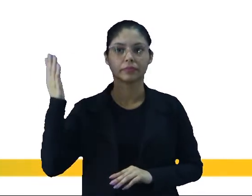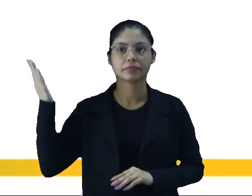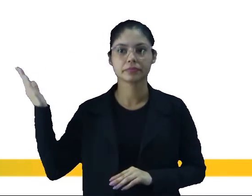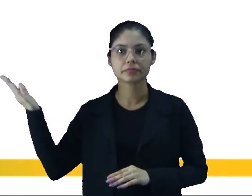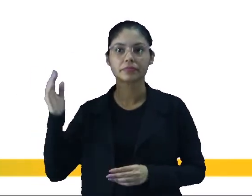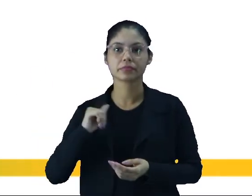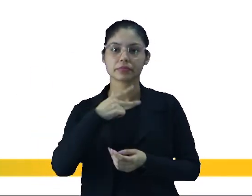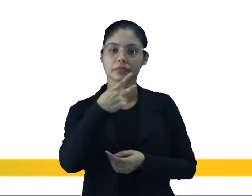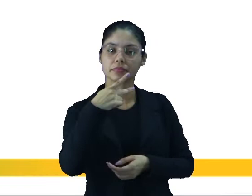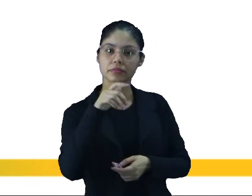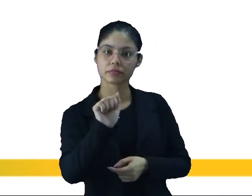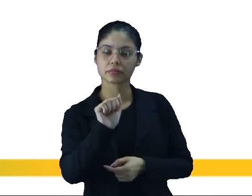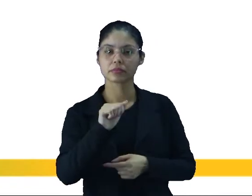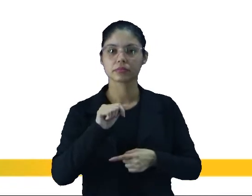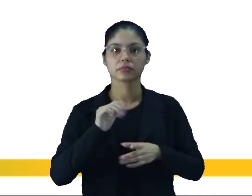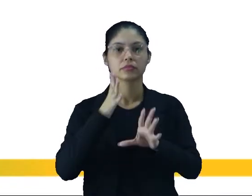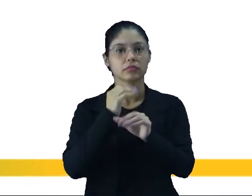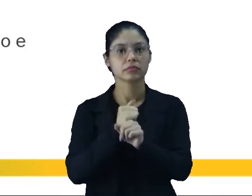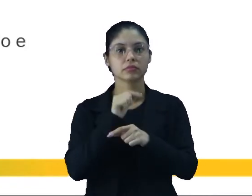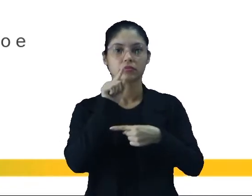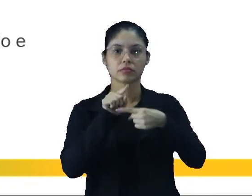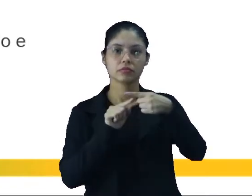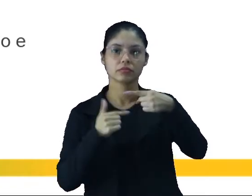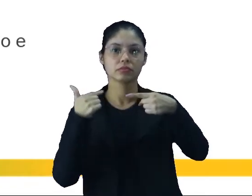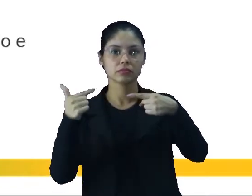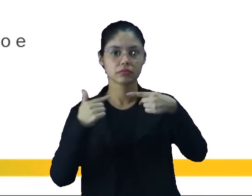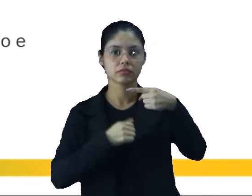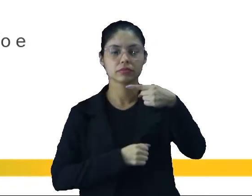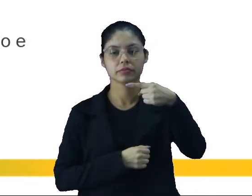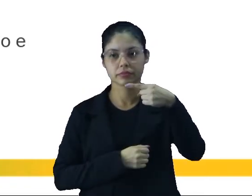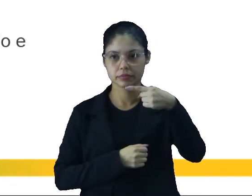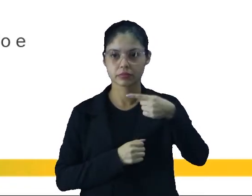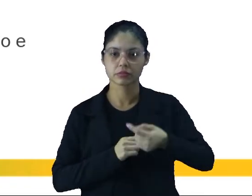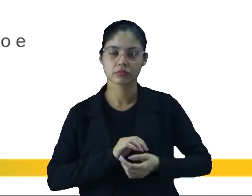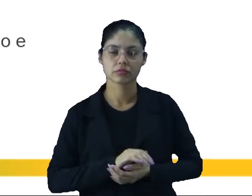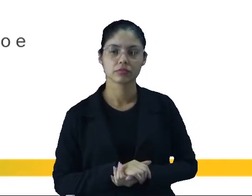médio. Na PA, soma e divide por 2.